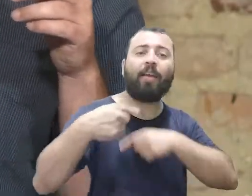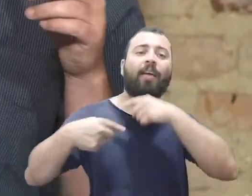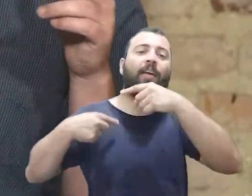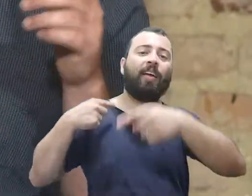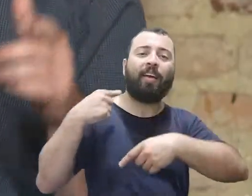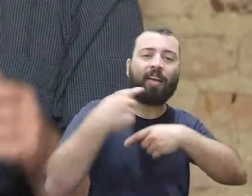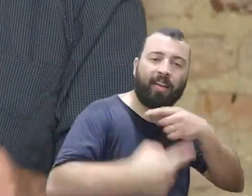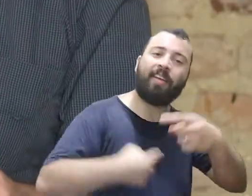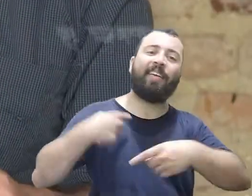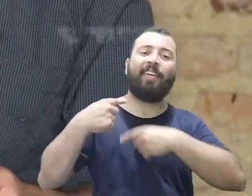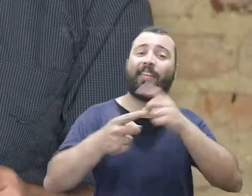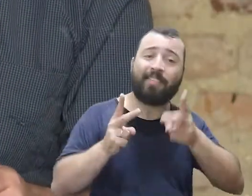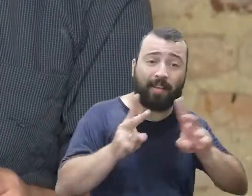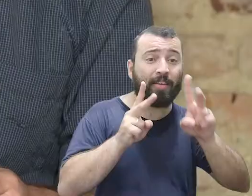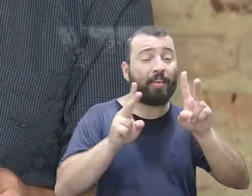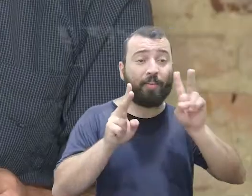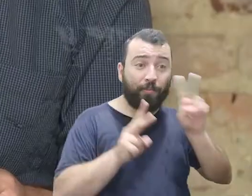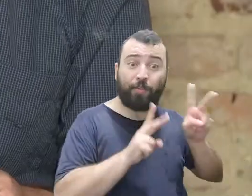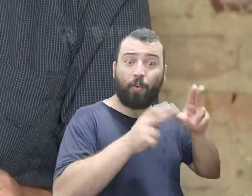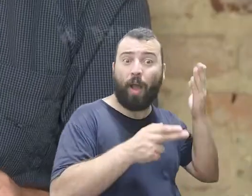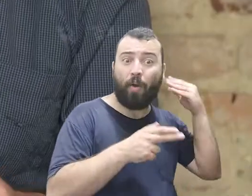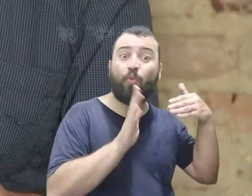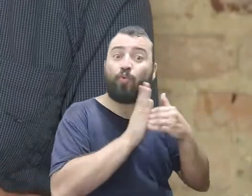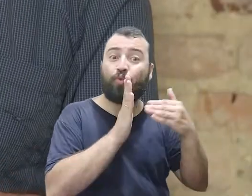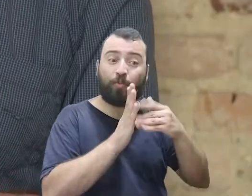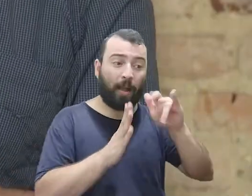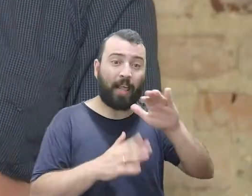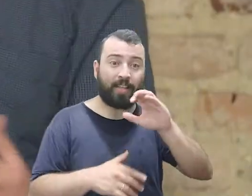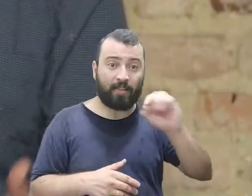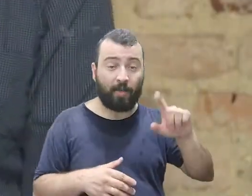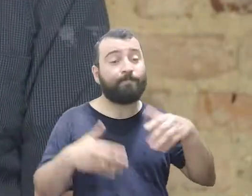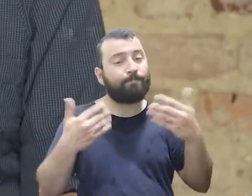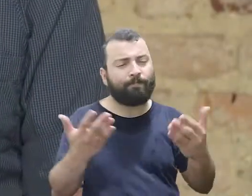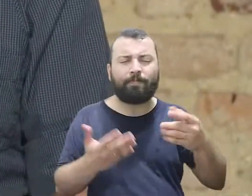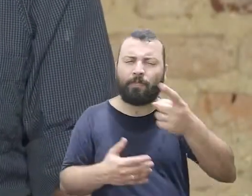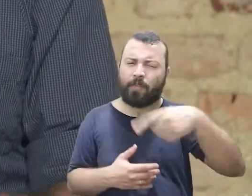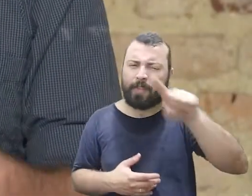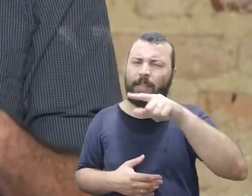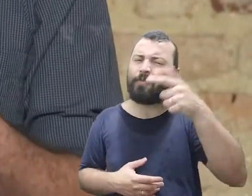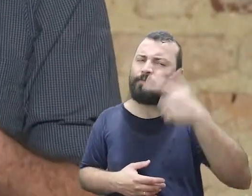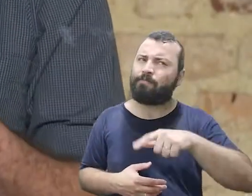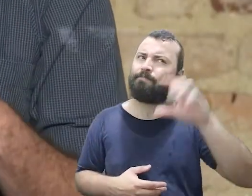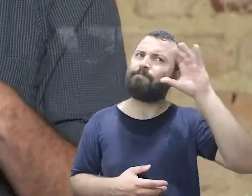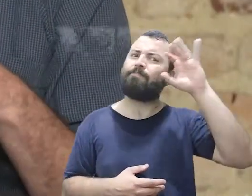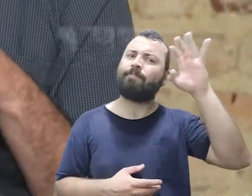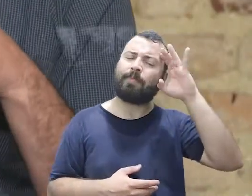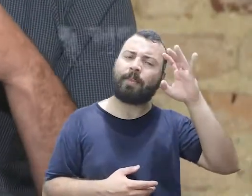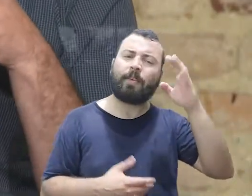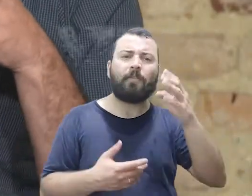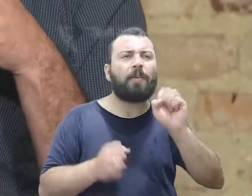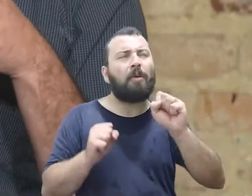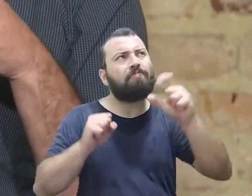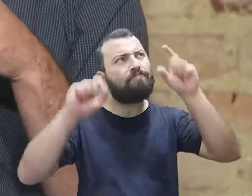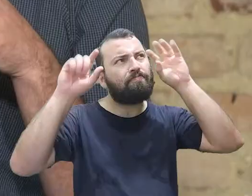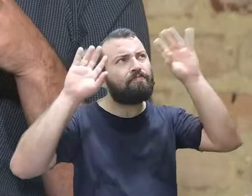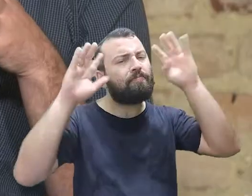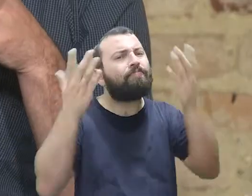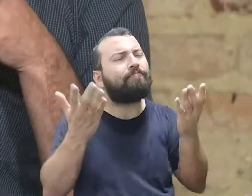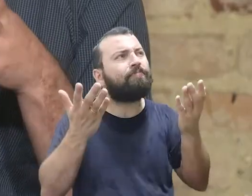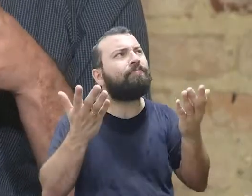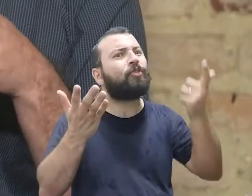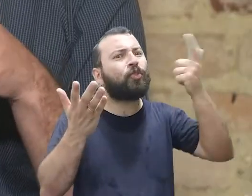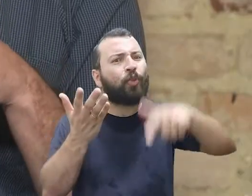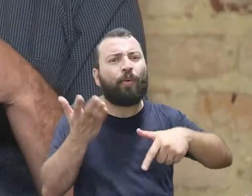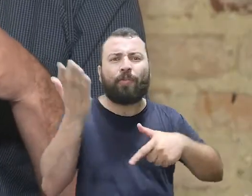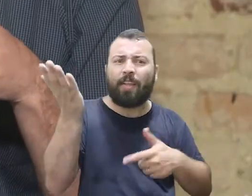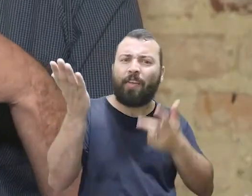variações extremas que nós observamos durante a última glaciação. Bom, mas mais uma vez você descreve, você pode me perguntar, mas